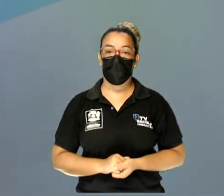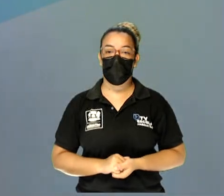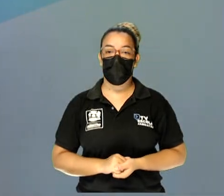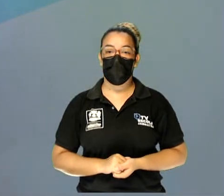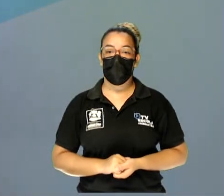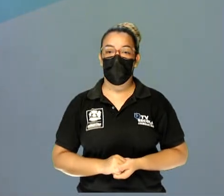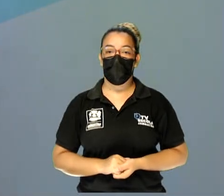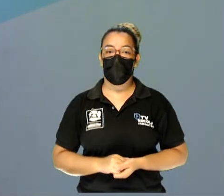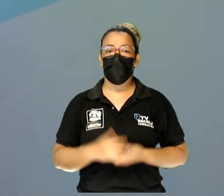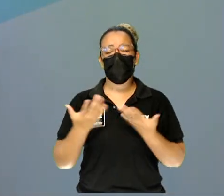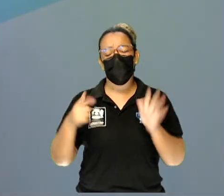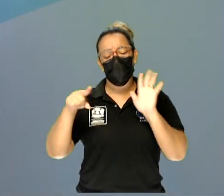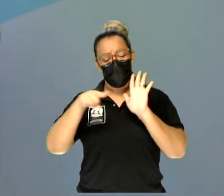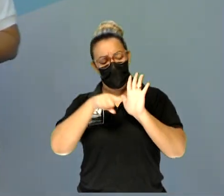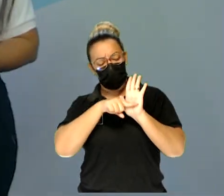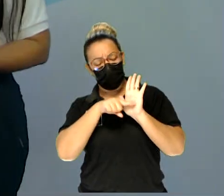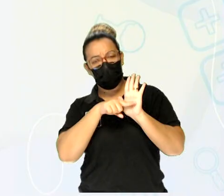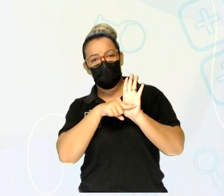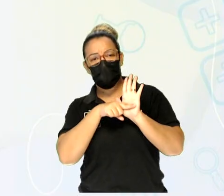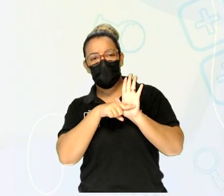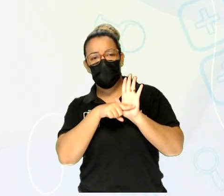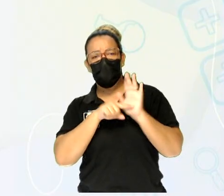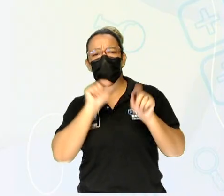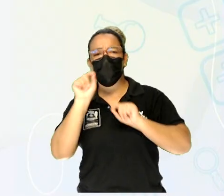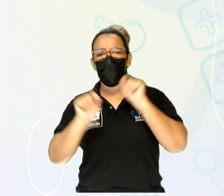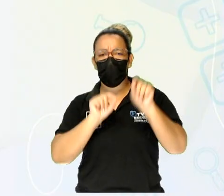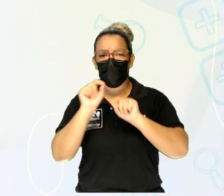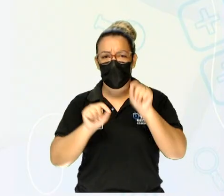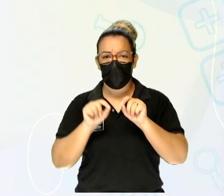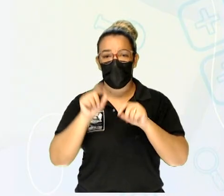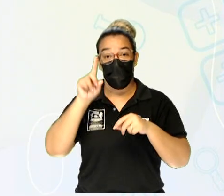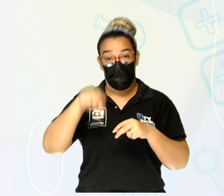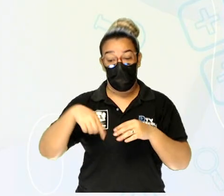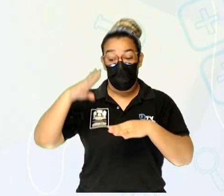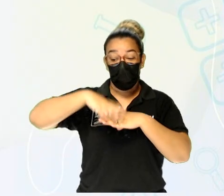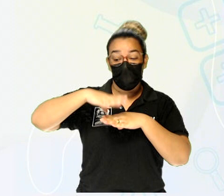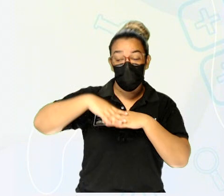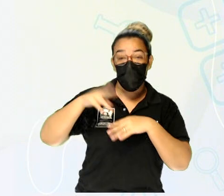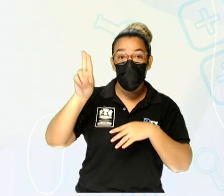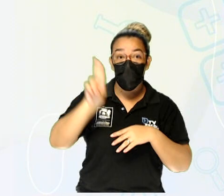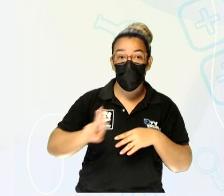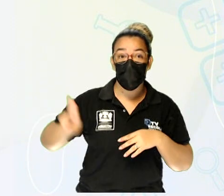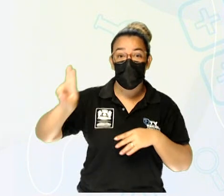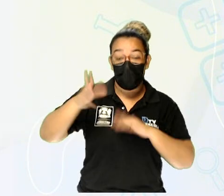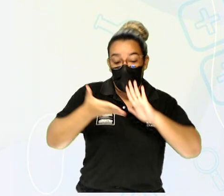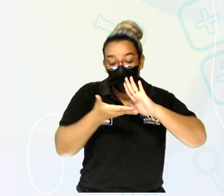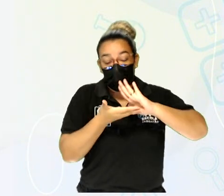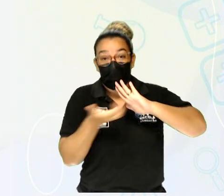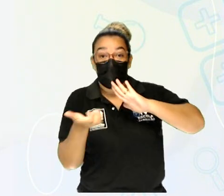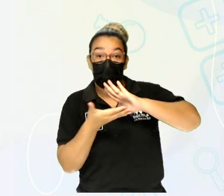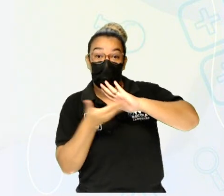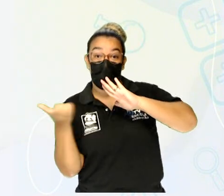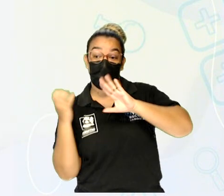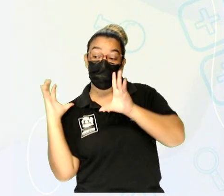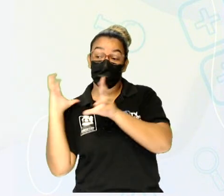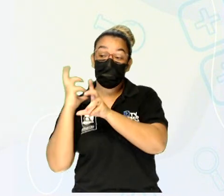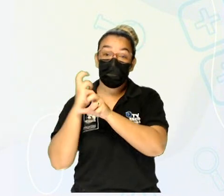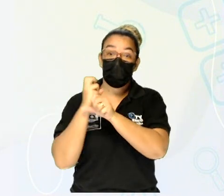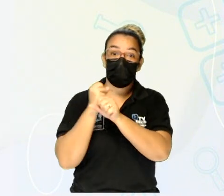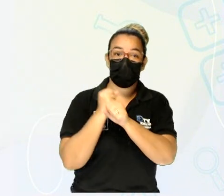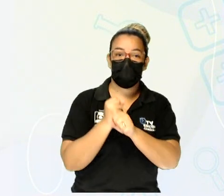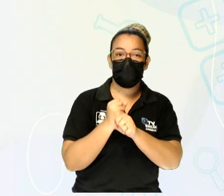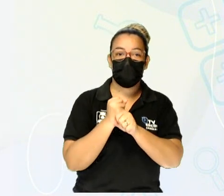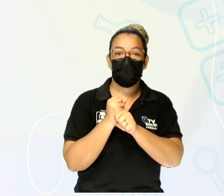Subtração, vamos entender um pouquinho o que é subtração. É a operação matemática utilizada para retirar uma quantidade da outra,